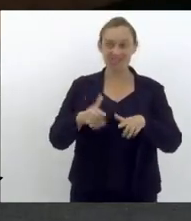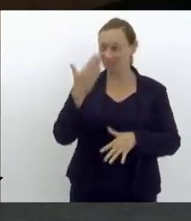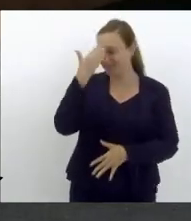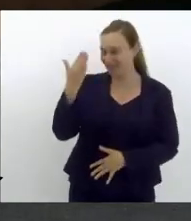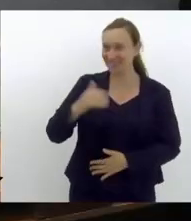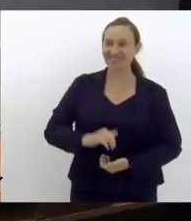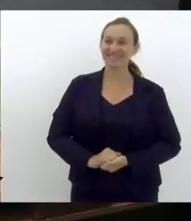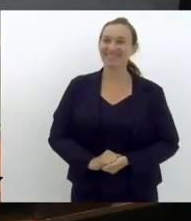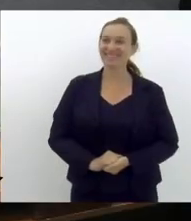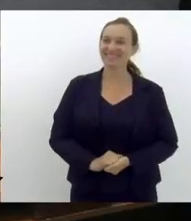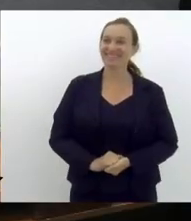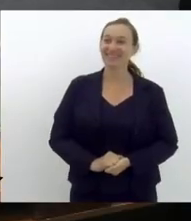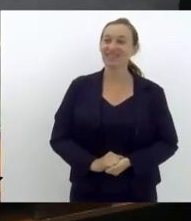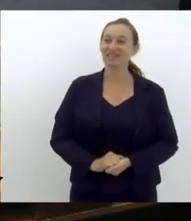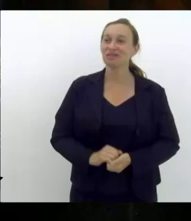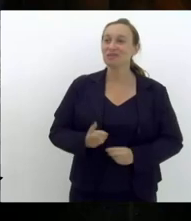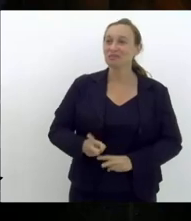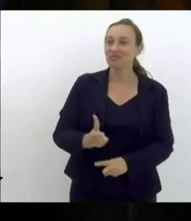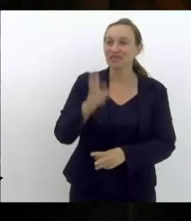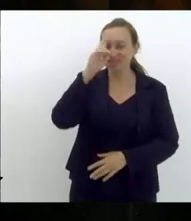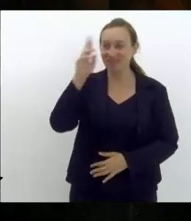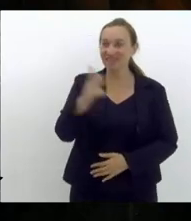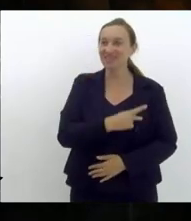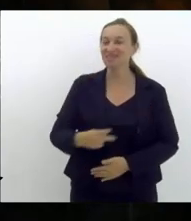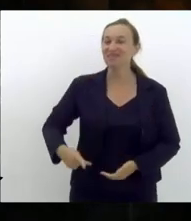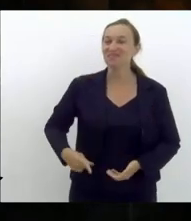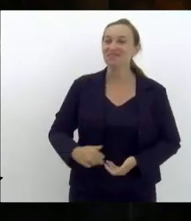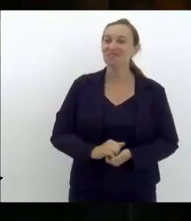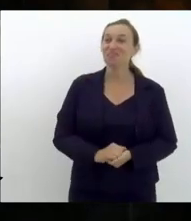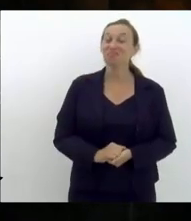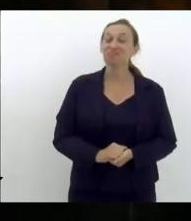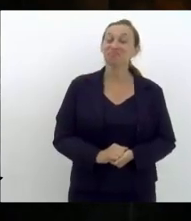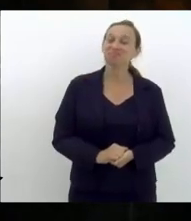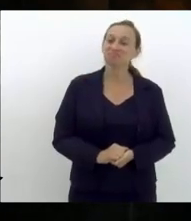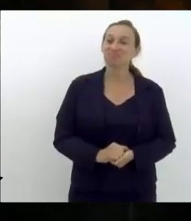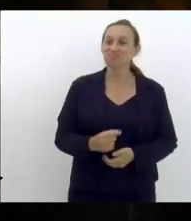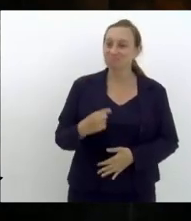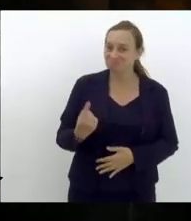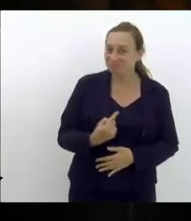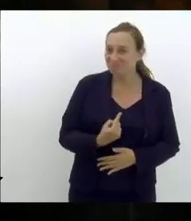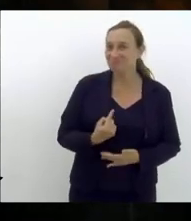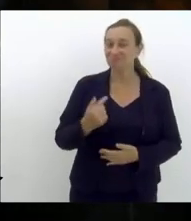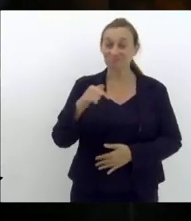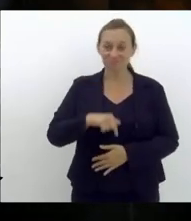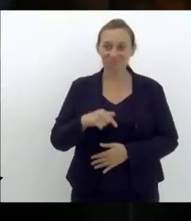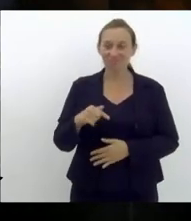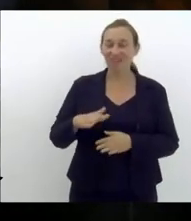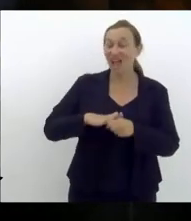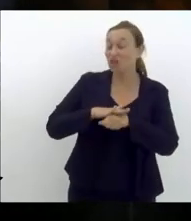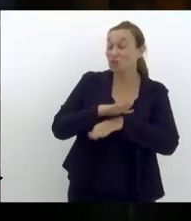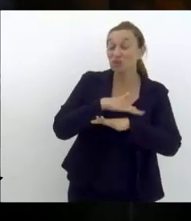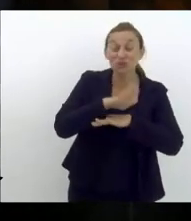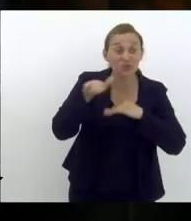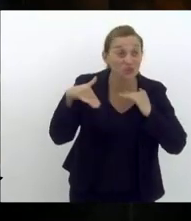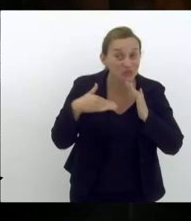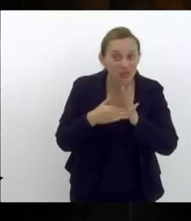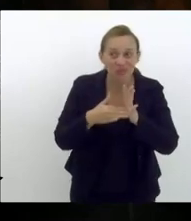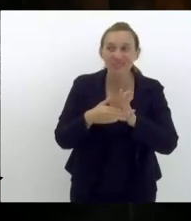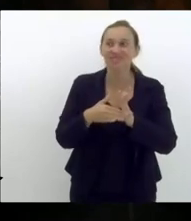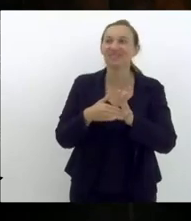obrigado continuando o seu presidente é claro que nós ficaremos aqui a noite inteira